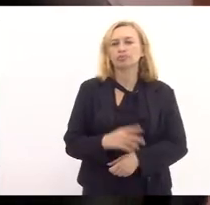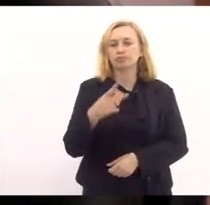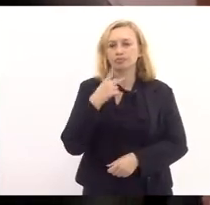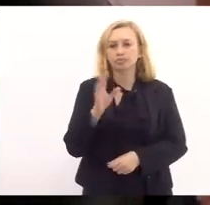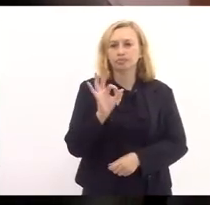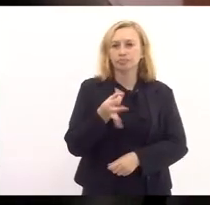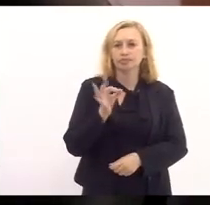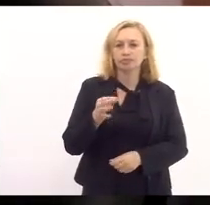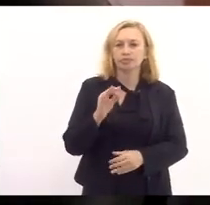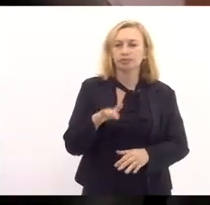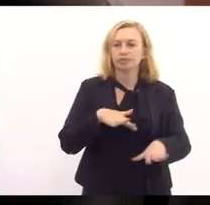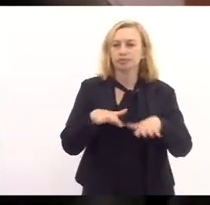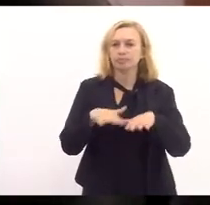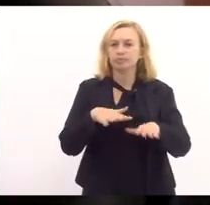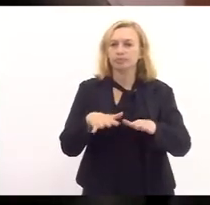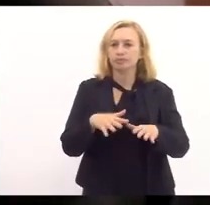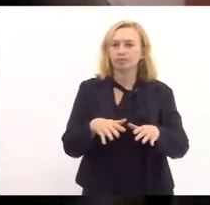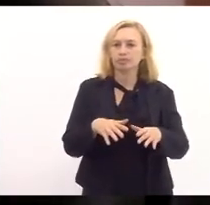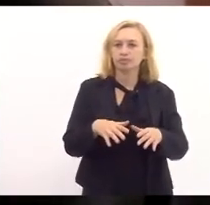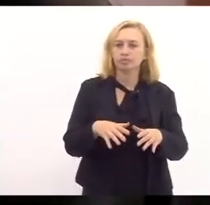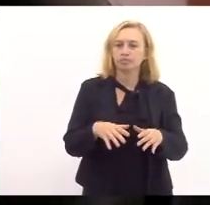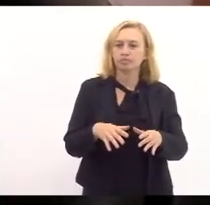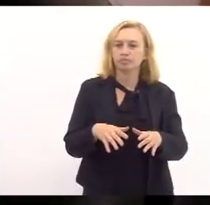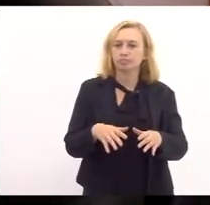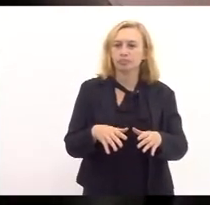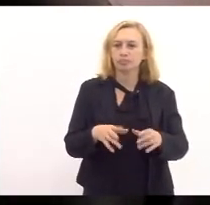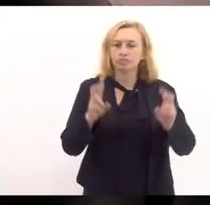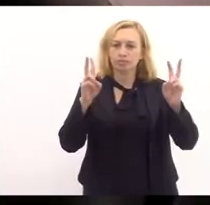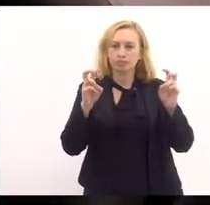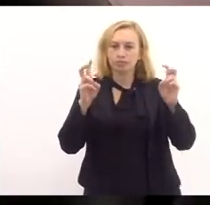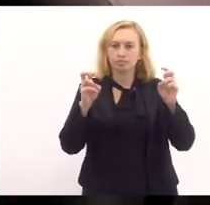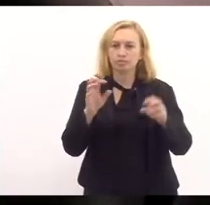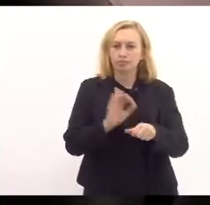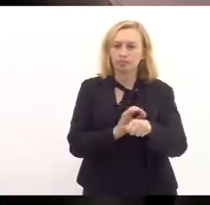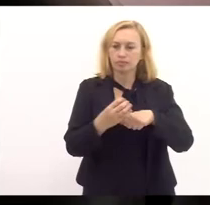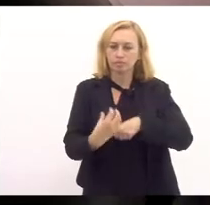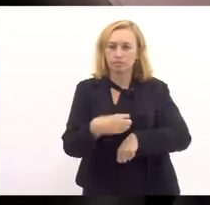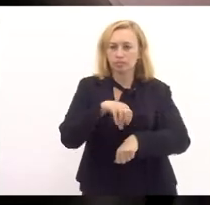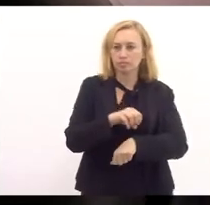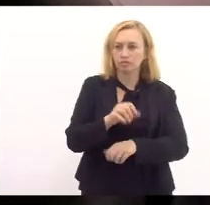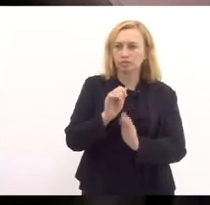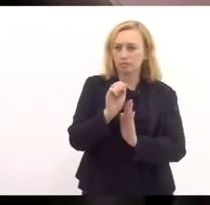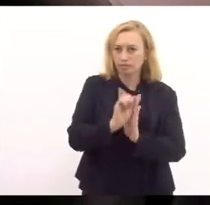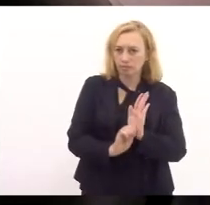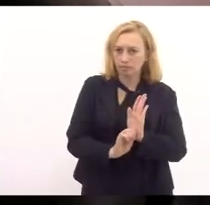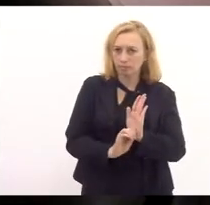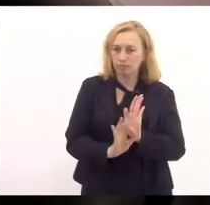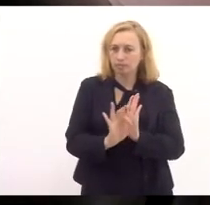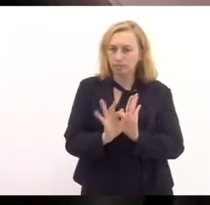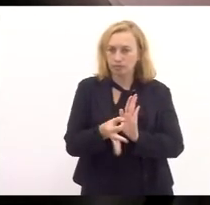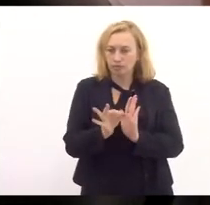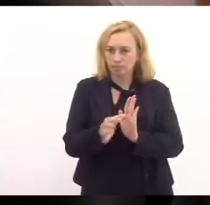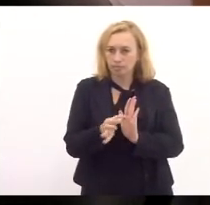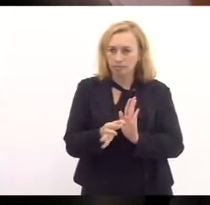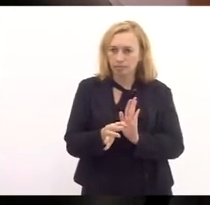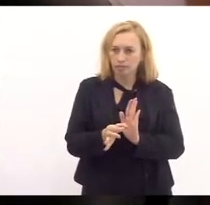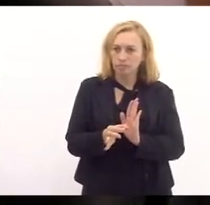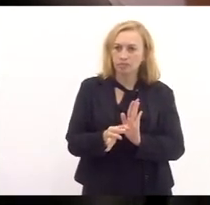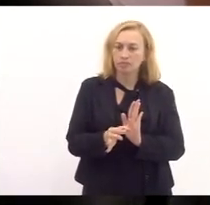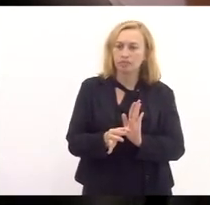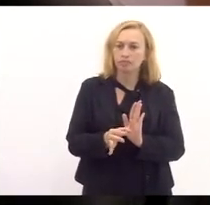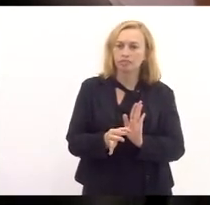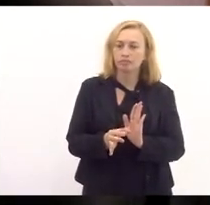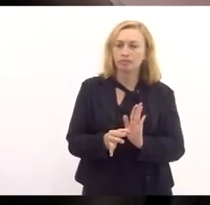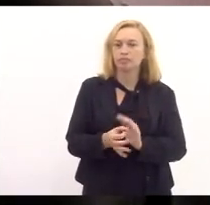o desenvolvimento aí do enfrentamento, das medidas de enfrentamento em relação à Covid. O relatório, efetivamente, a partir daqui a gente tem uma situação